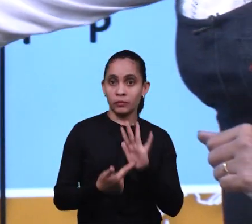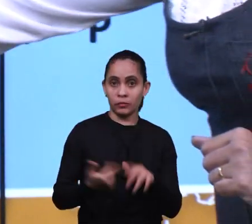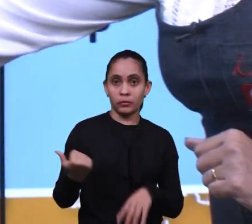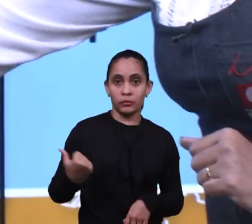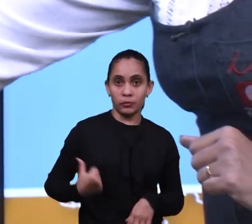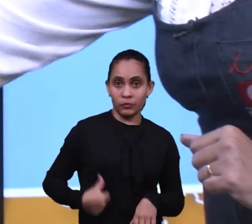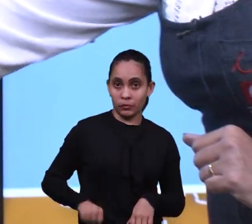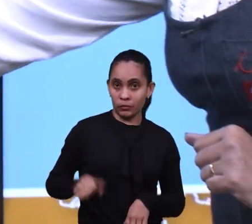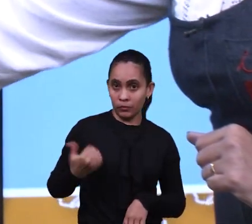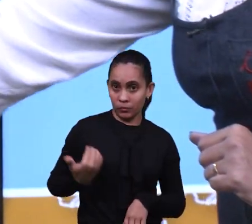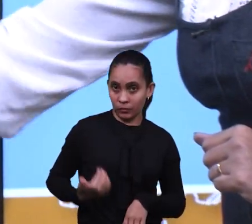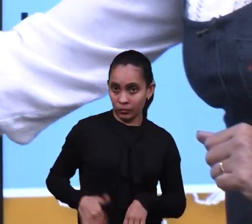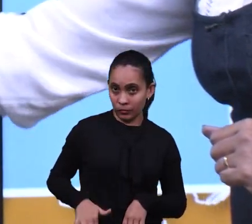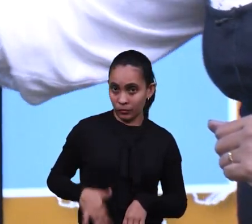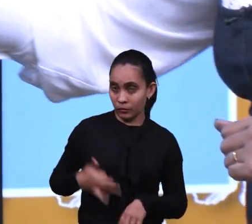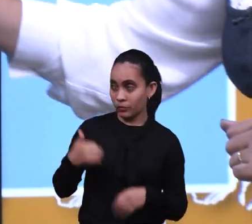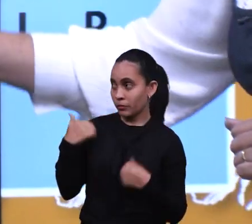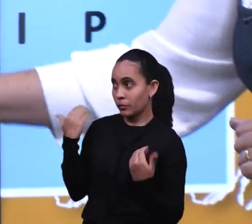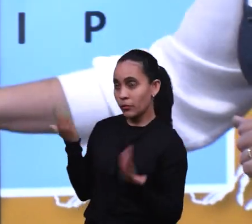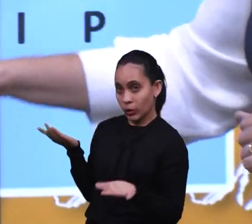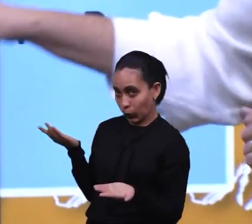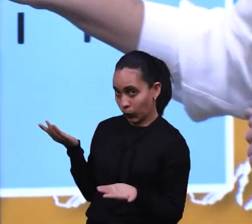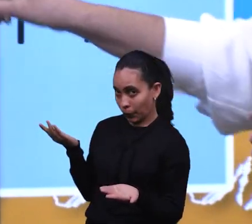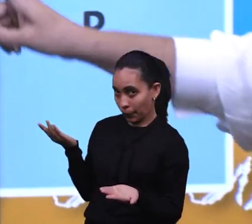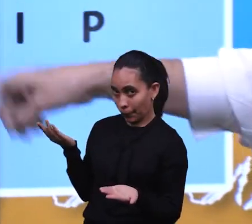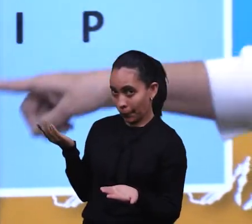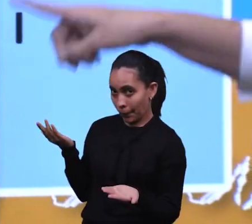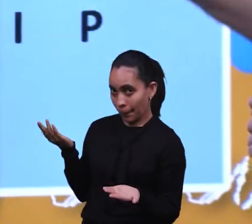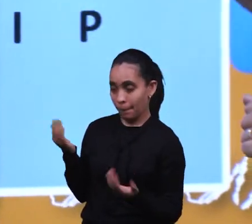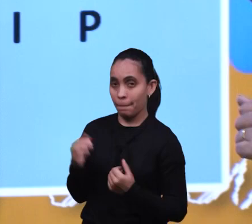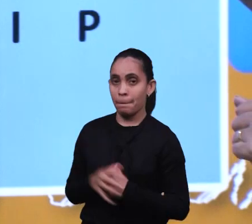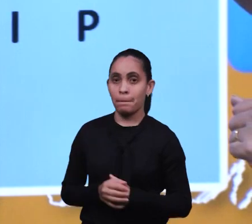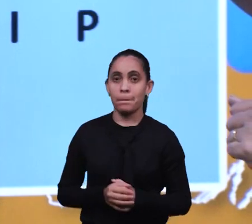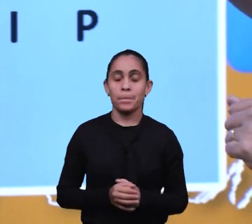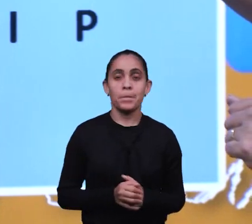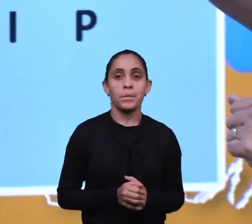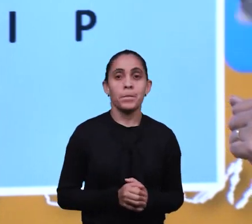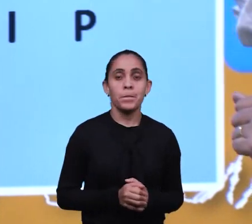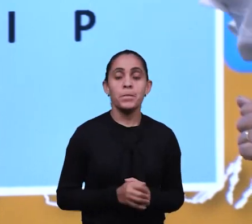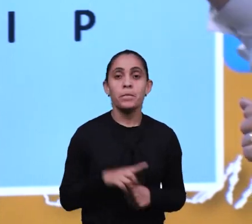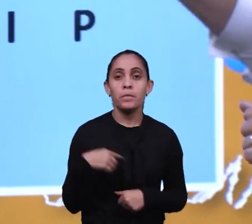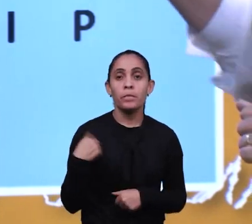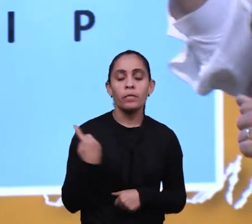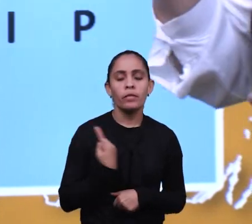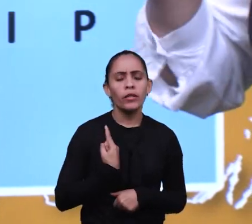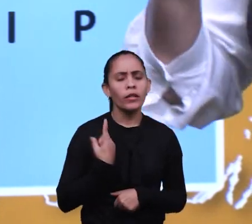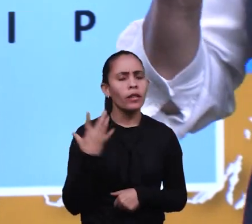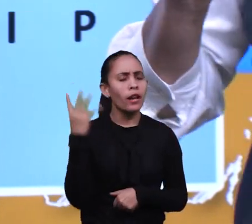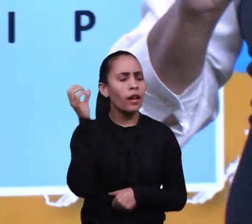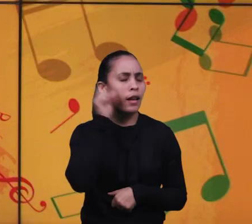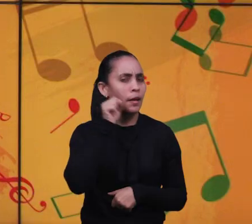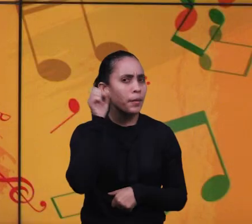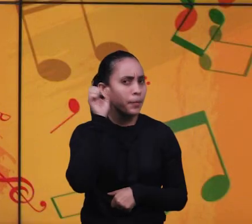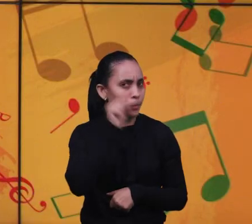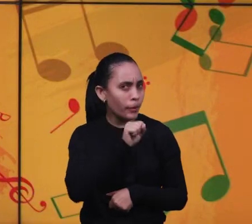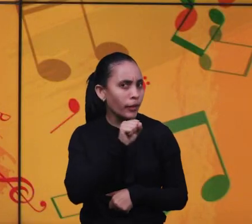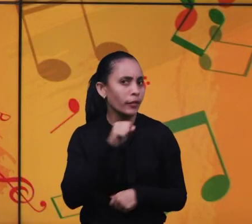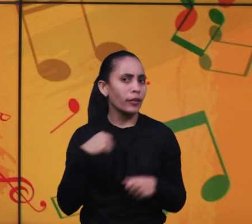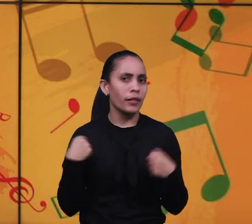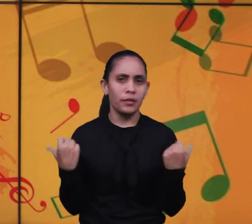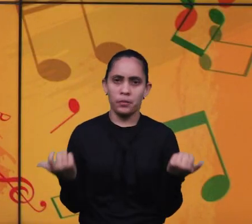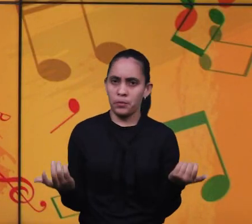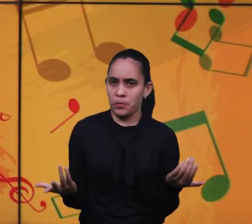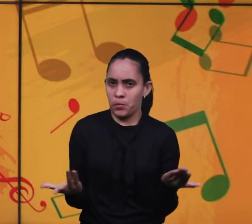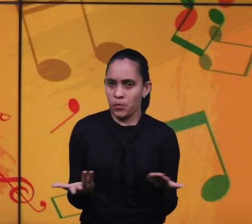forma. P, X e P, P, X e P. Nós vamos aprender